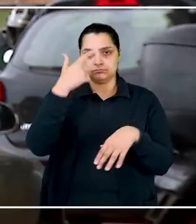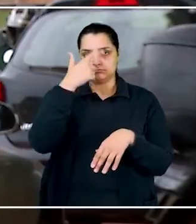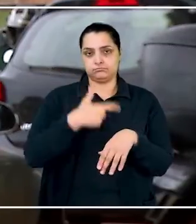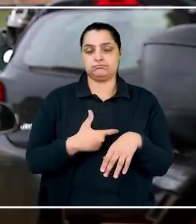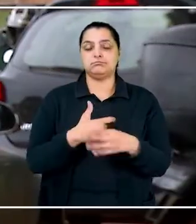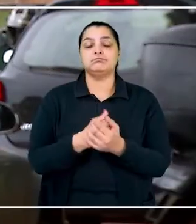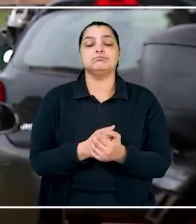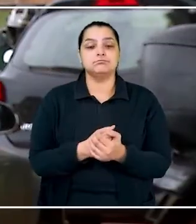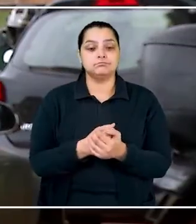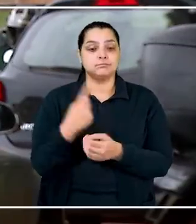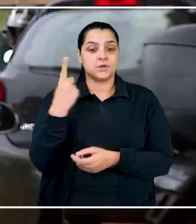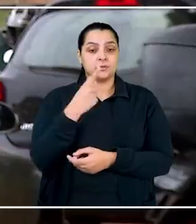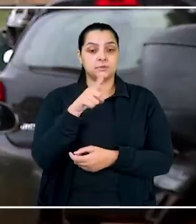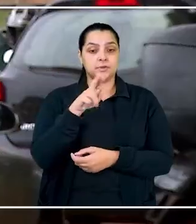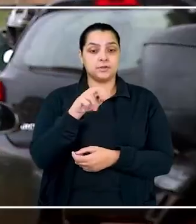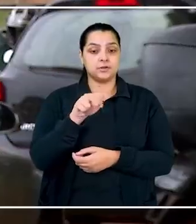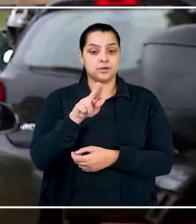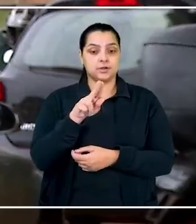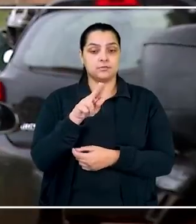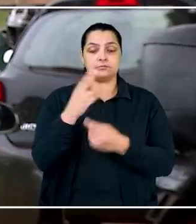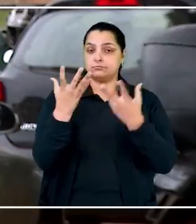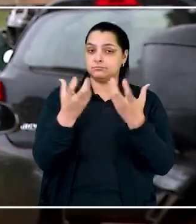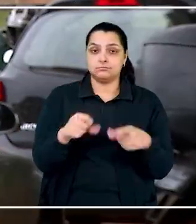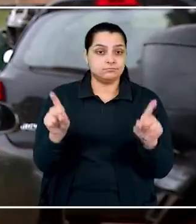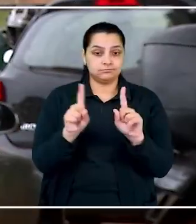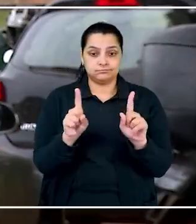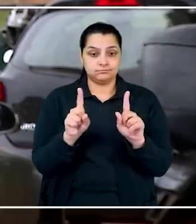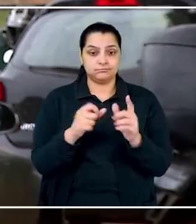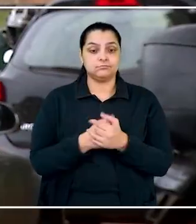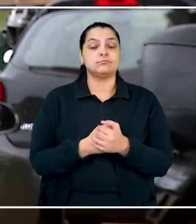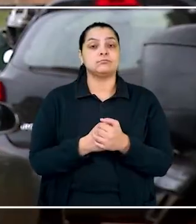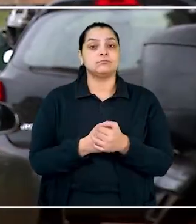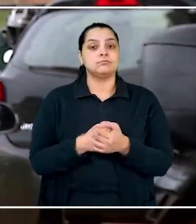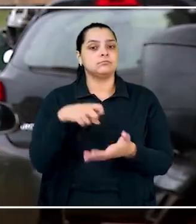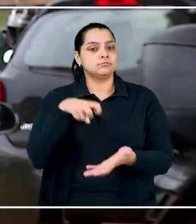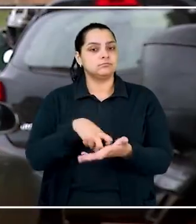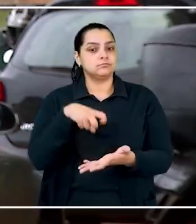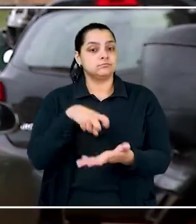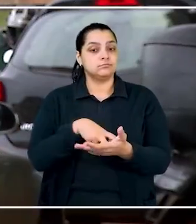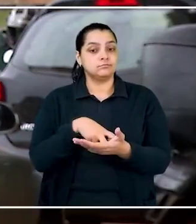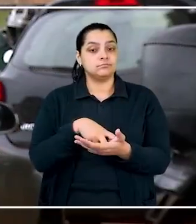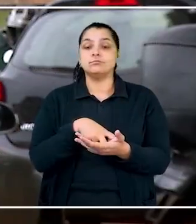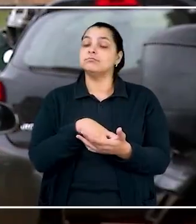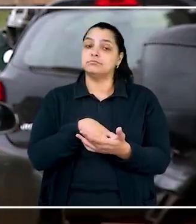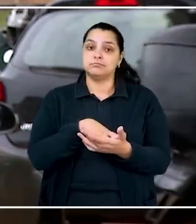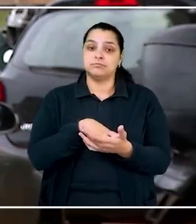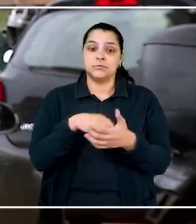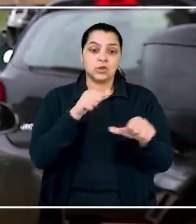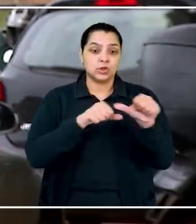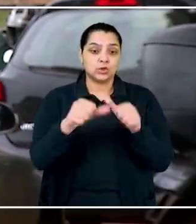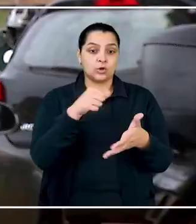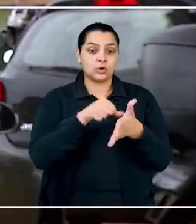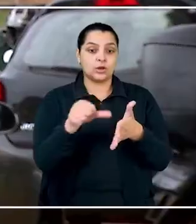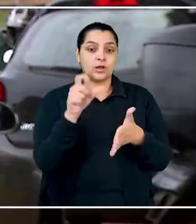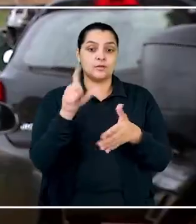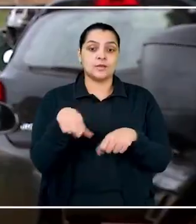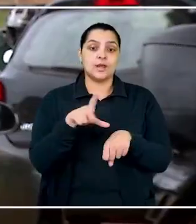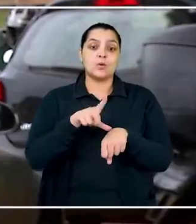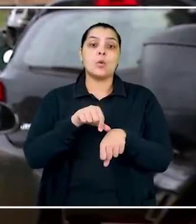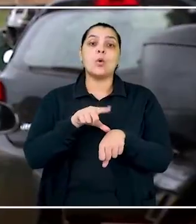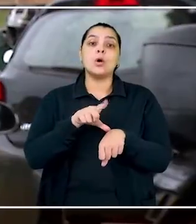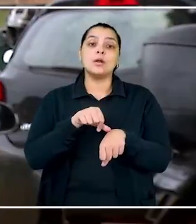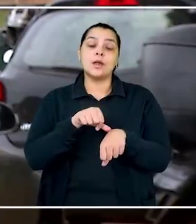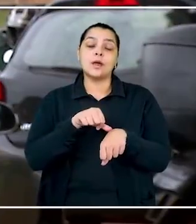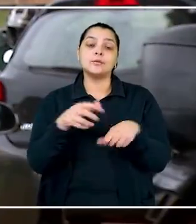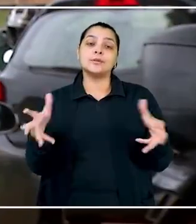por dano moral. Em primeiro grau, os pedidos foram negados. Segundo a sentença, o que era trocado era o horário